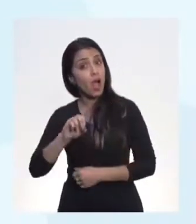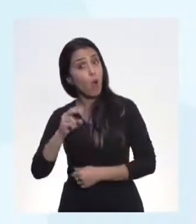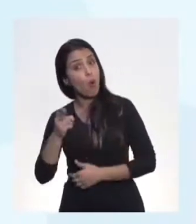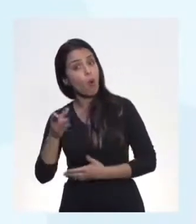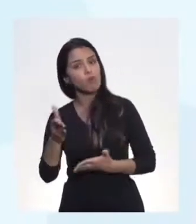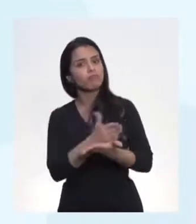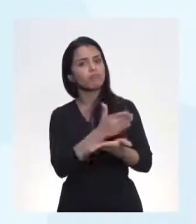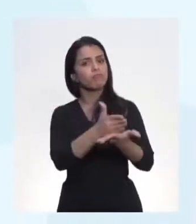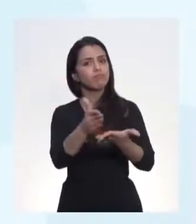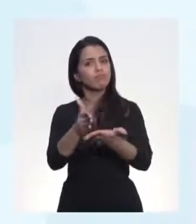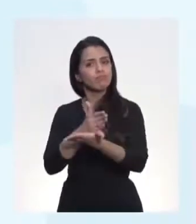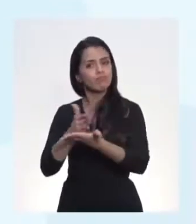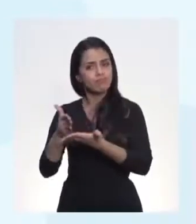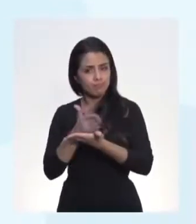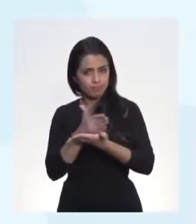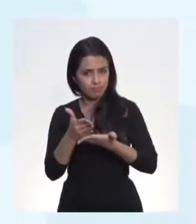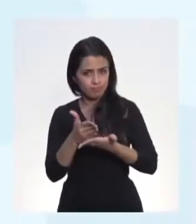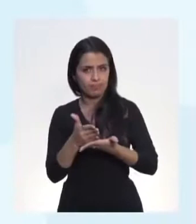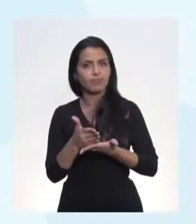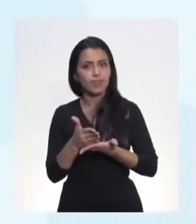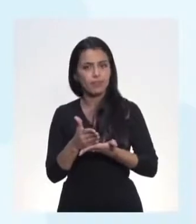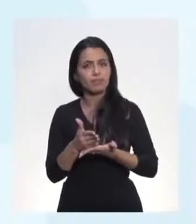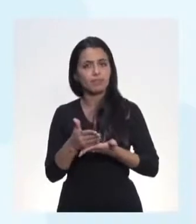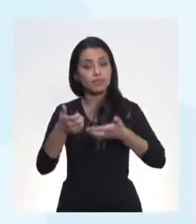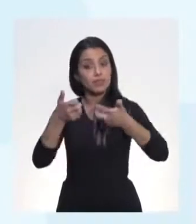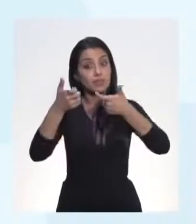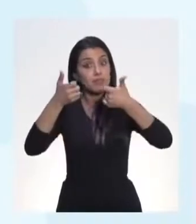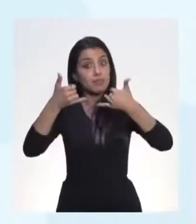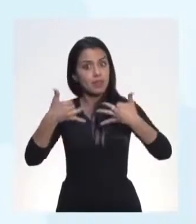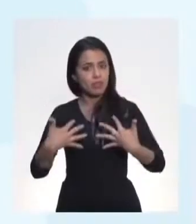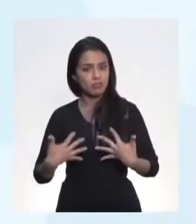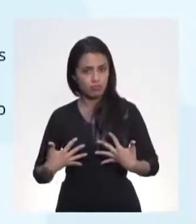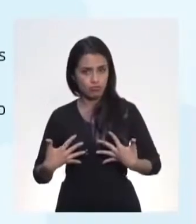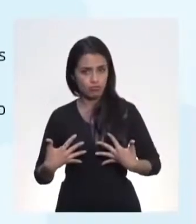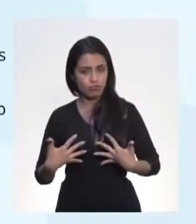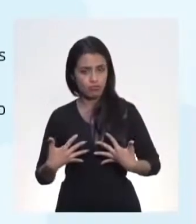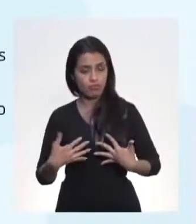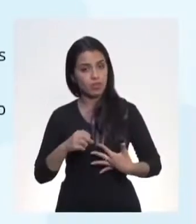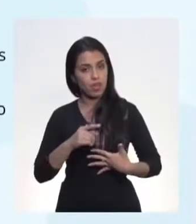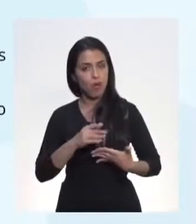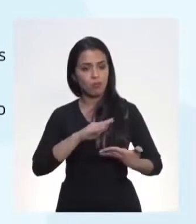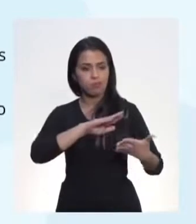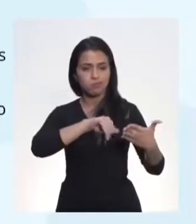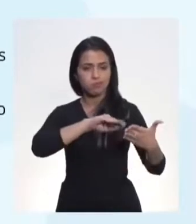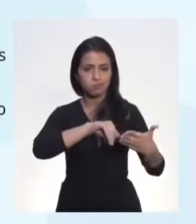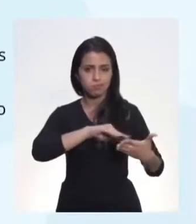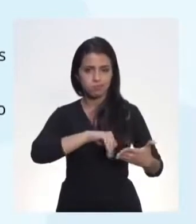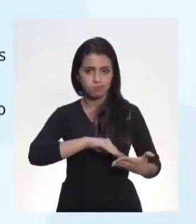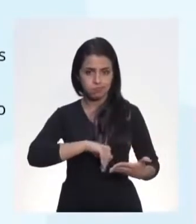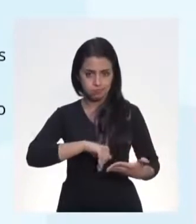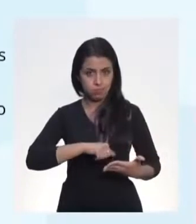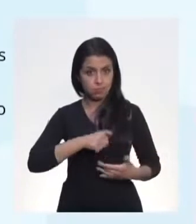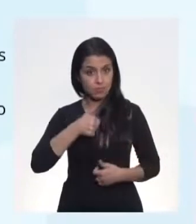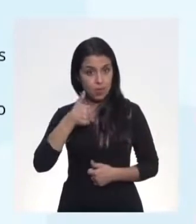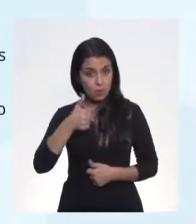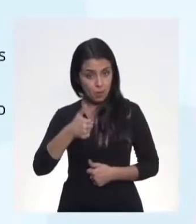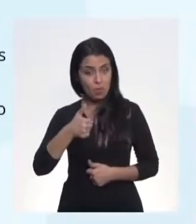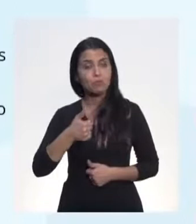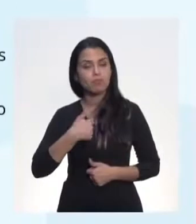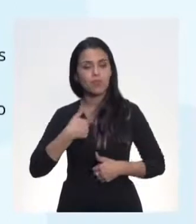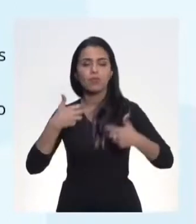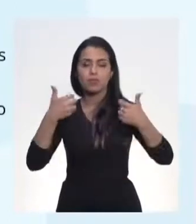ou explicativas. Ou explicativas ou restritivas. Tá bom? Eu vou explicar